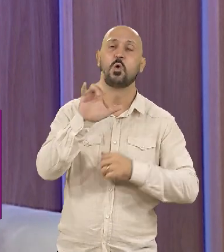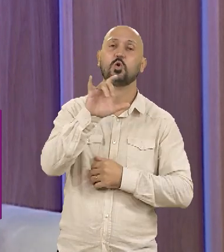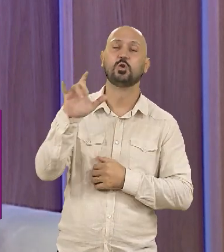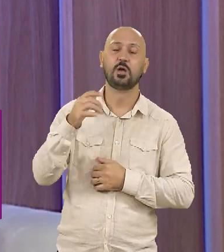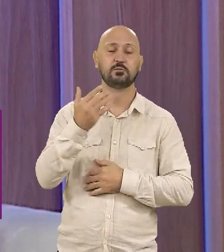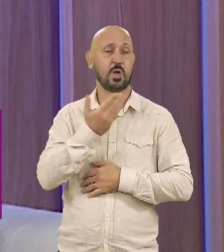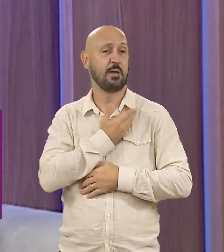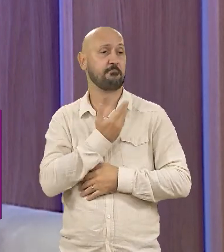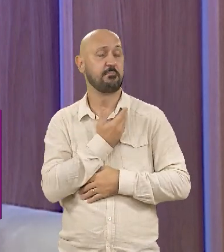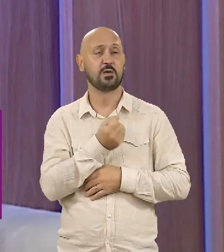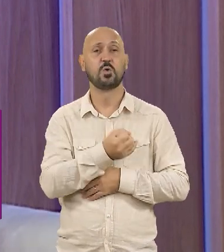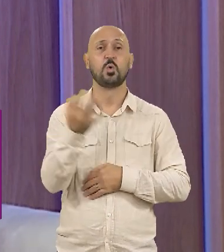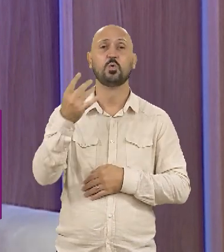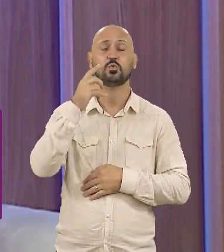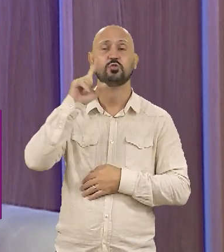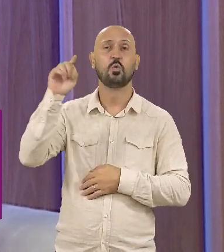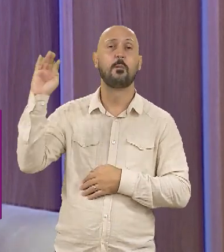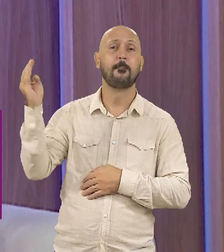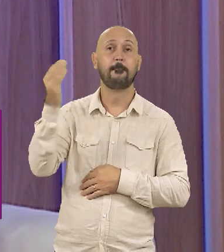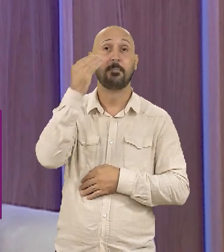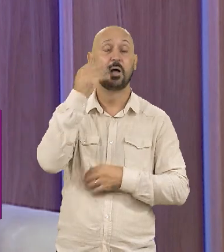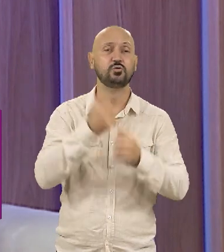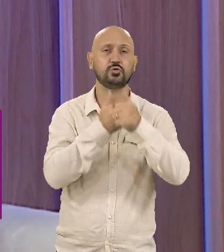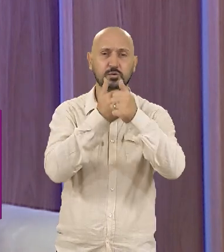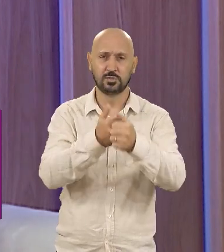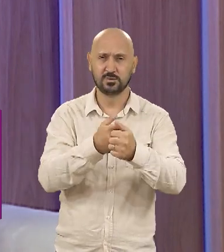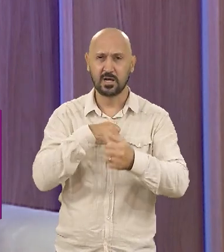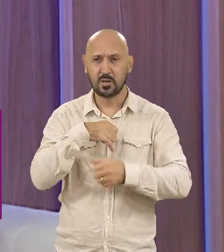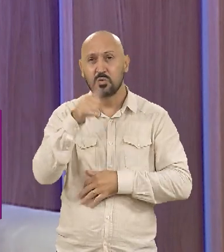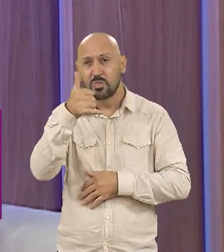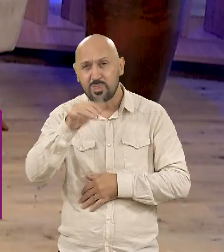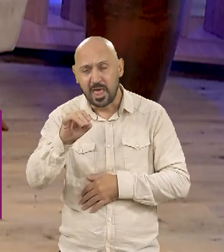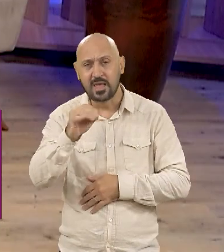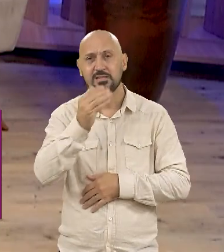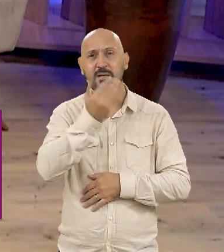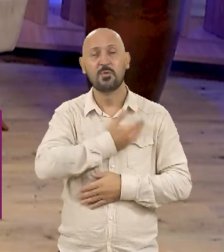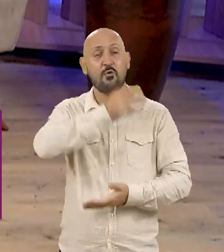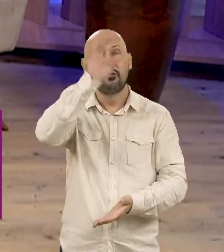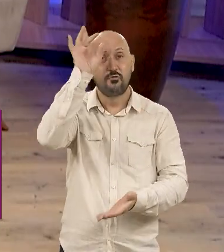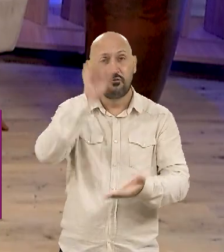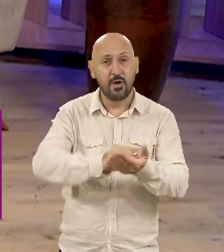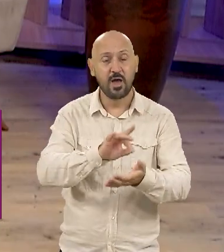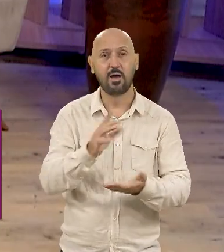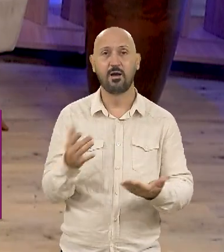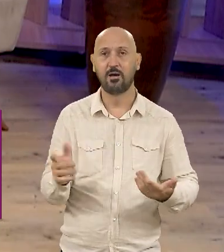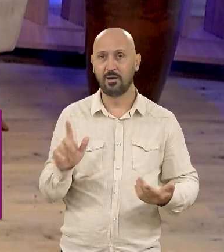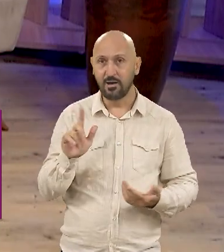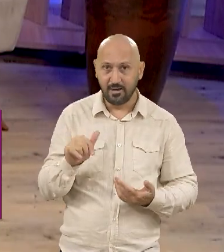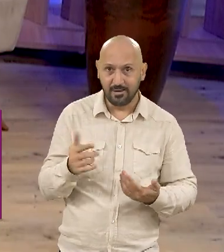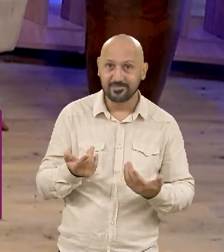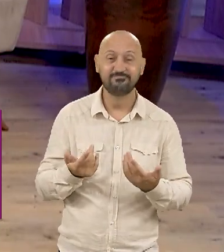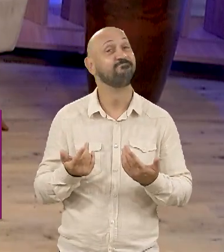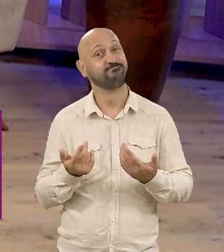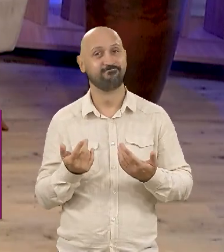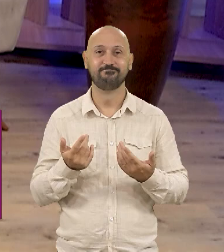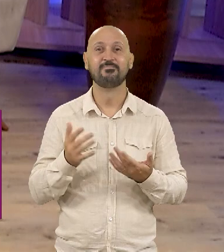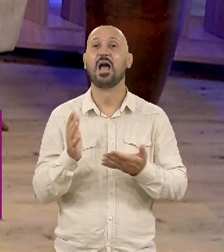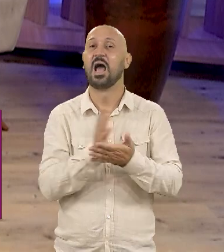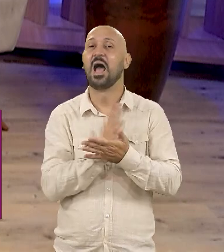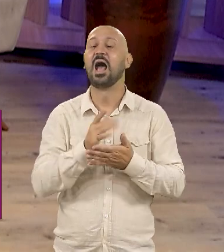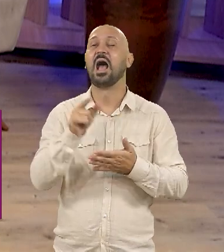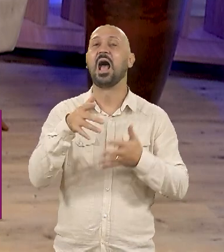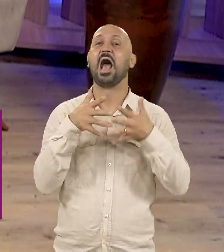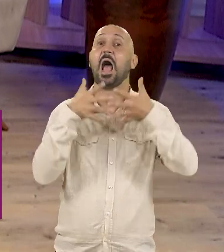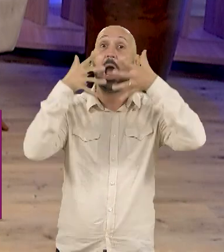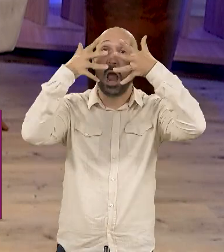de 1 milhão ali de seguidores, será que eu tenho 10 que realmente são amigos, né? Então, as pessoas fizeram muito essa